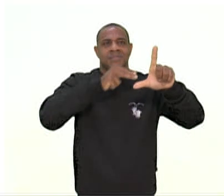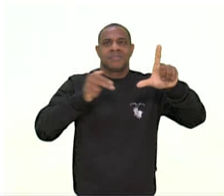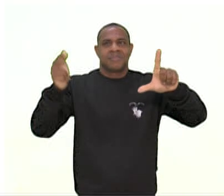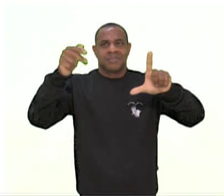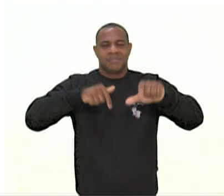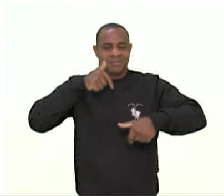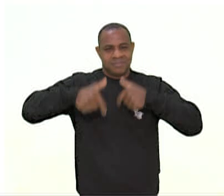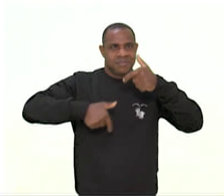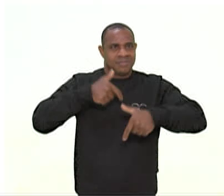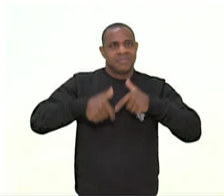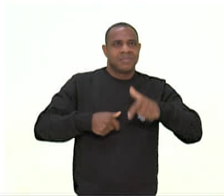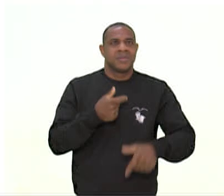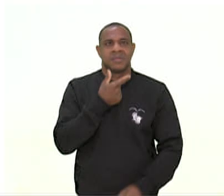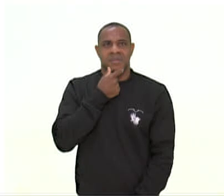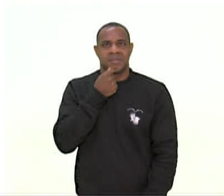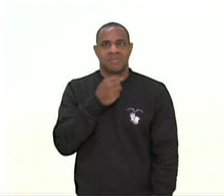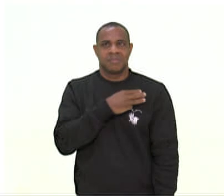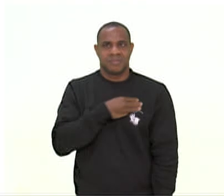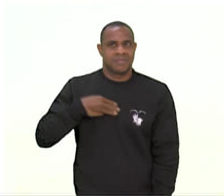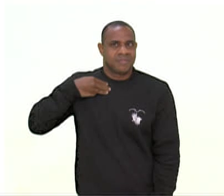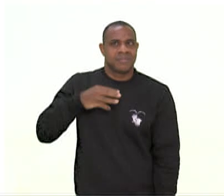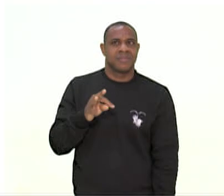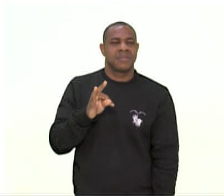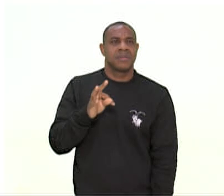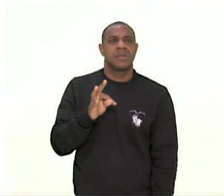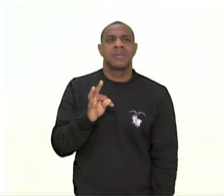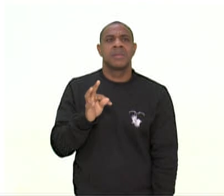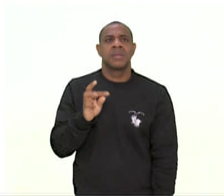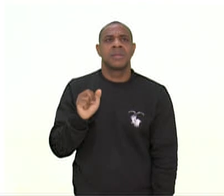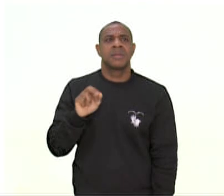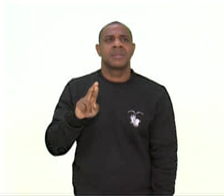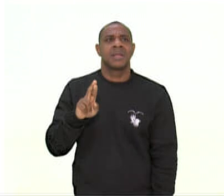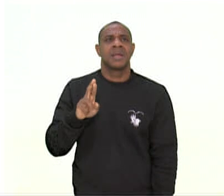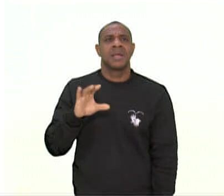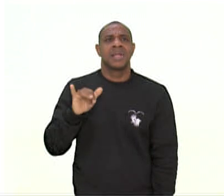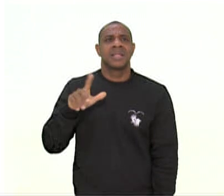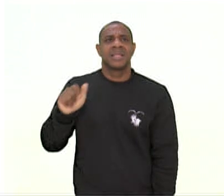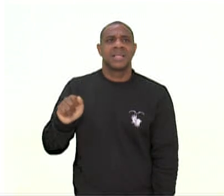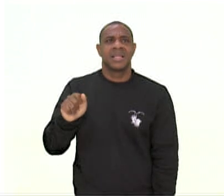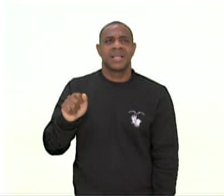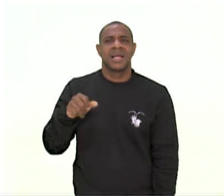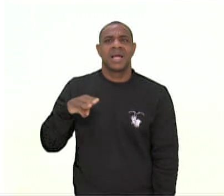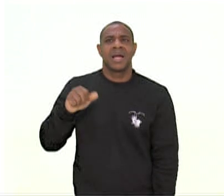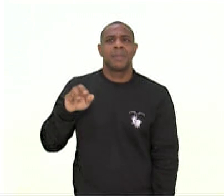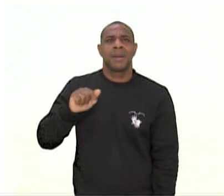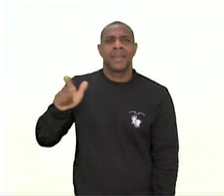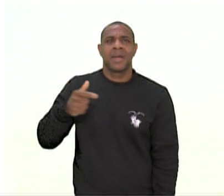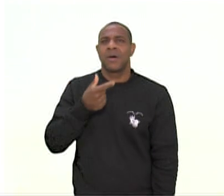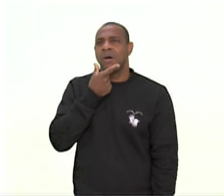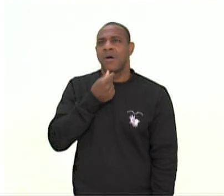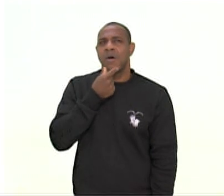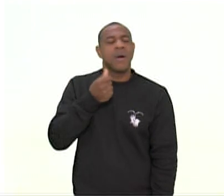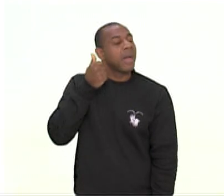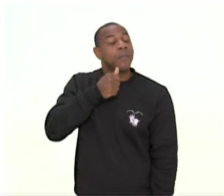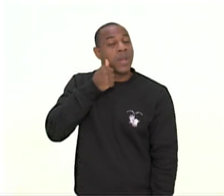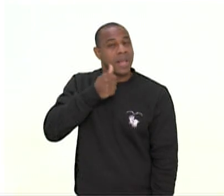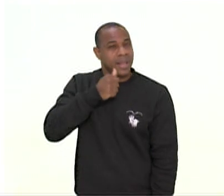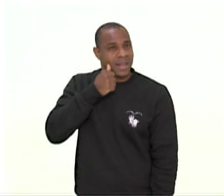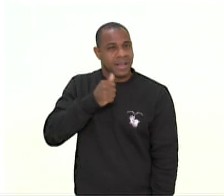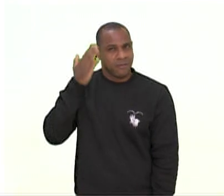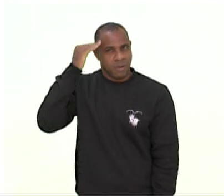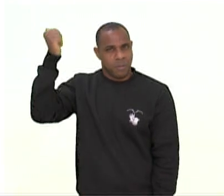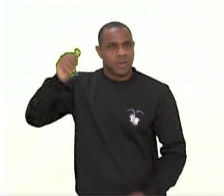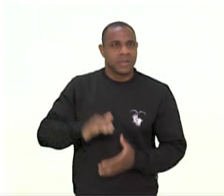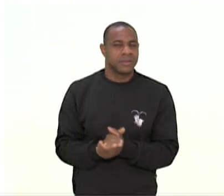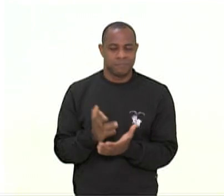Operários, né, da Tarsila do Amaral, que representa, é quase que um ícone, né, da arte moderna. Quais são,